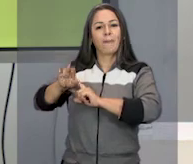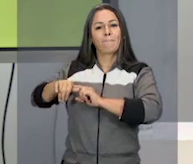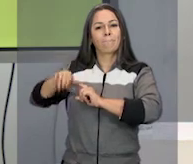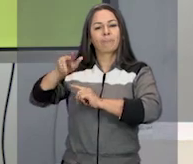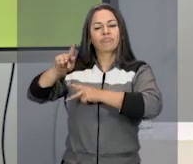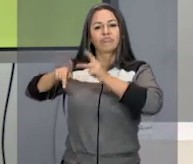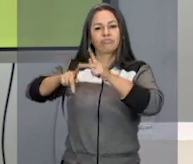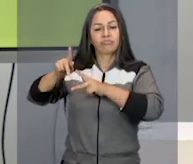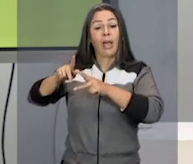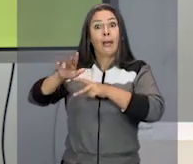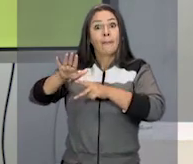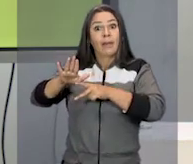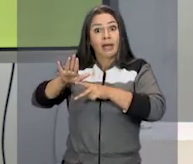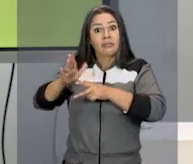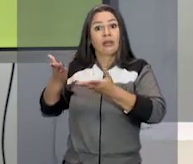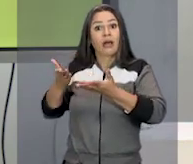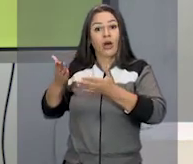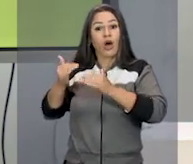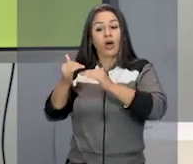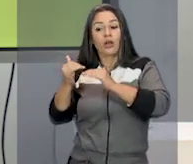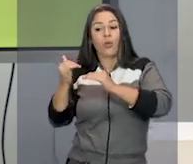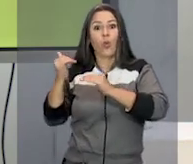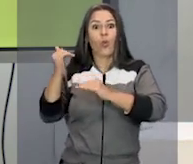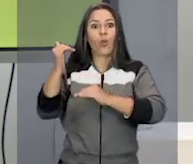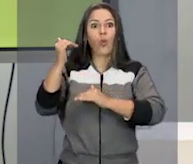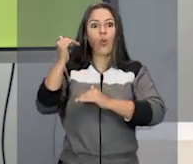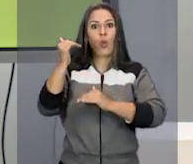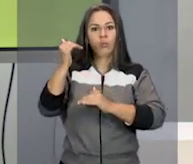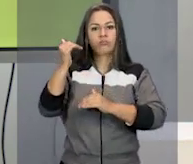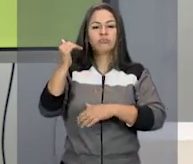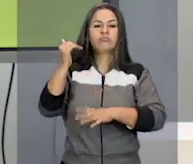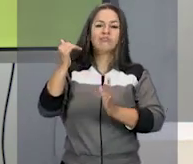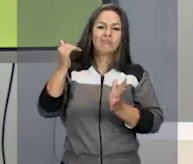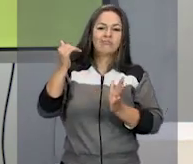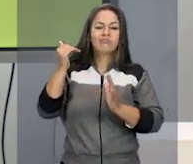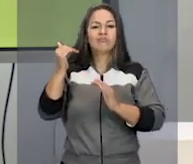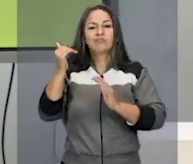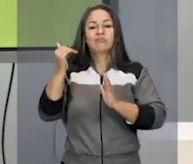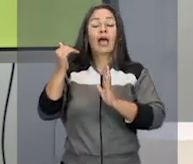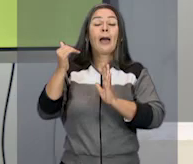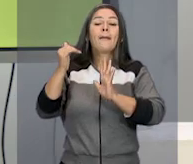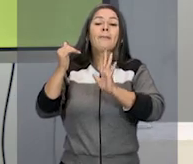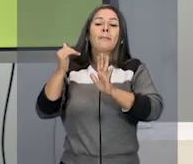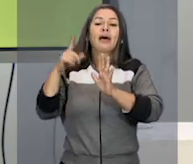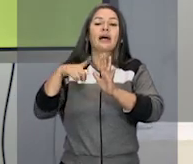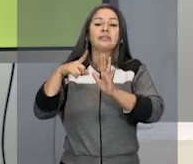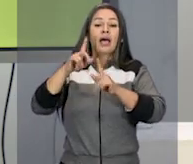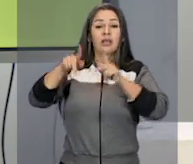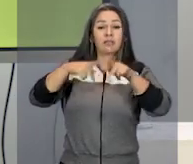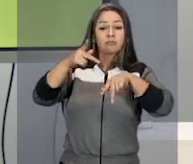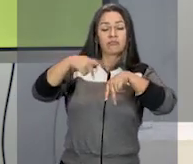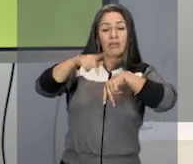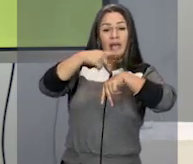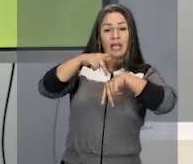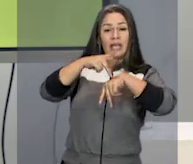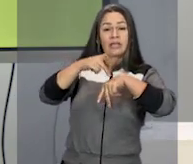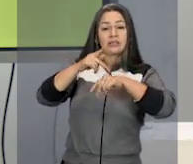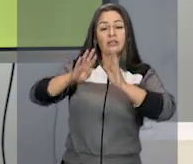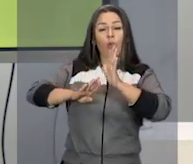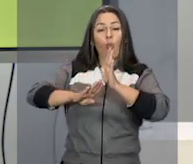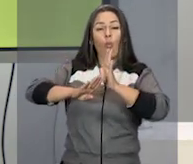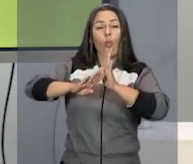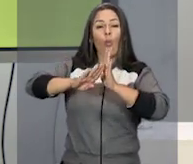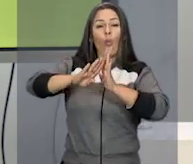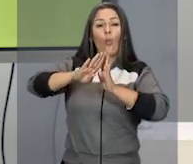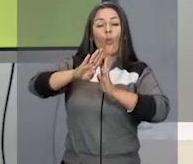muito tempo. Só que agora a nossa taxa de crescimento deu uma desacelerada, outros países estão crescendo muito mais rápido, então a gente se tornou o sexto,